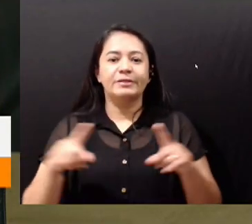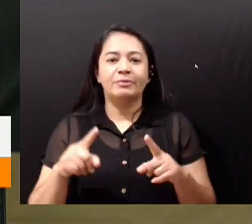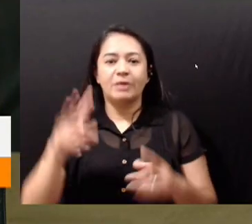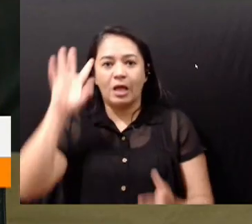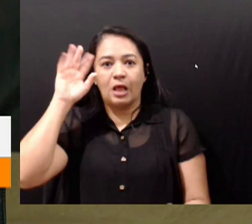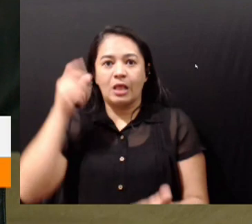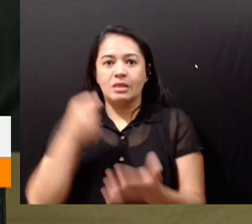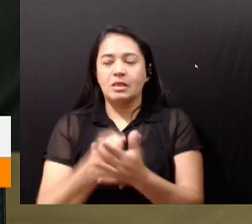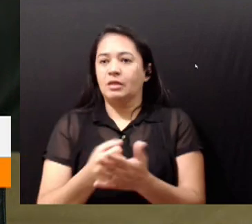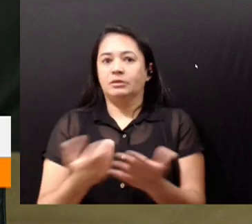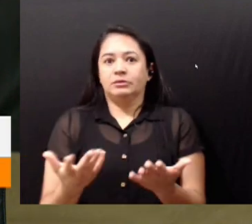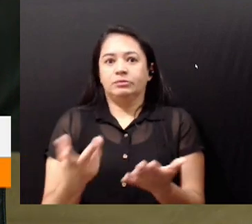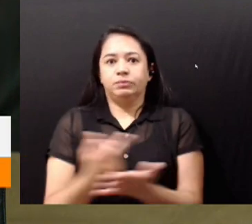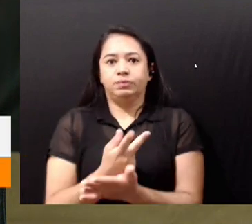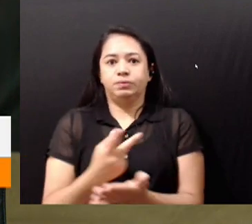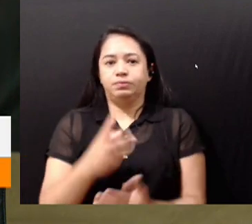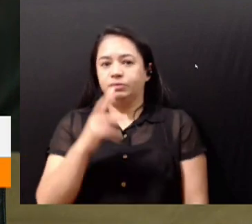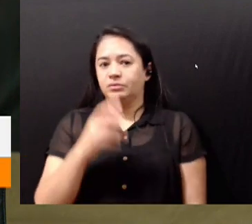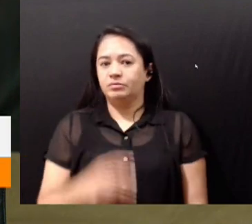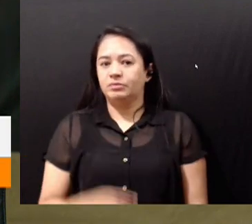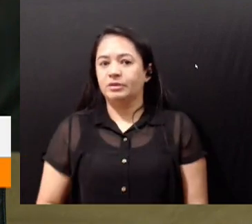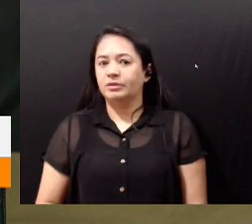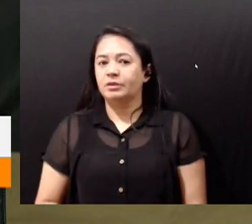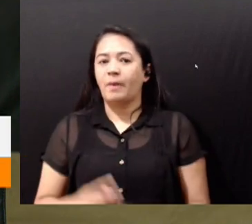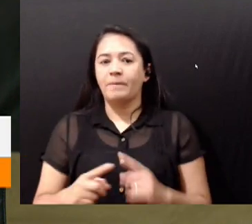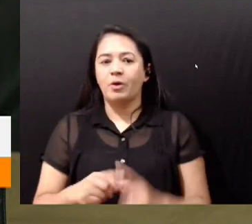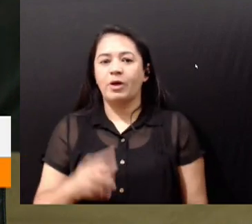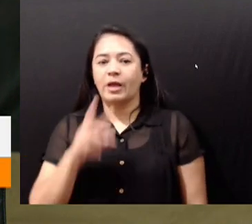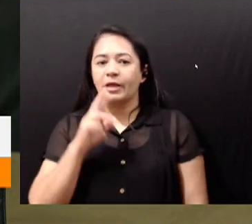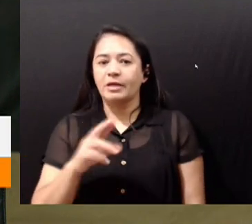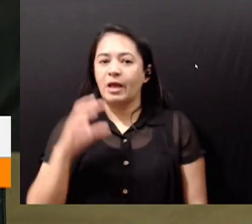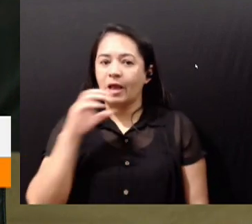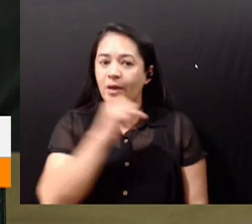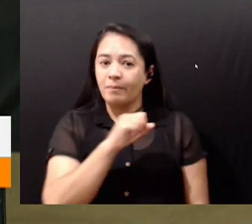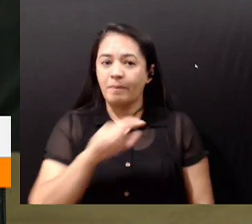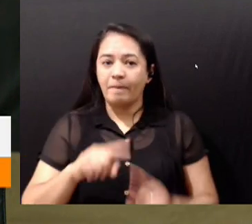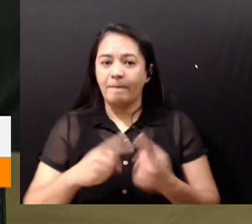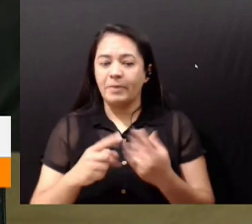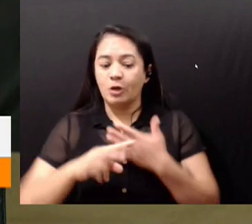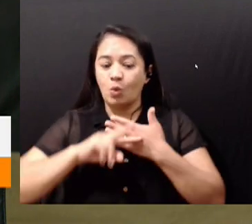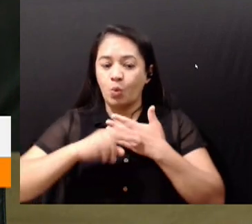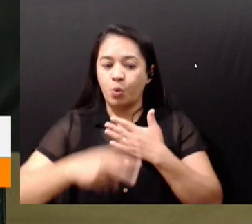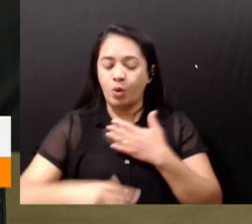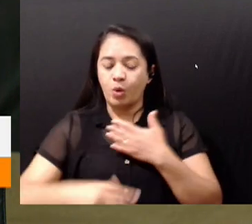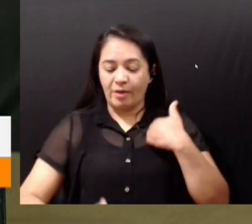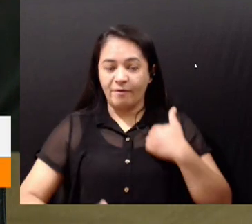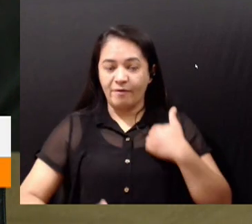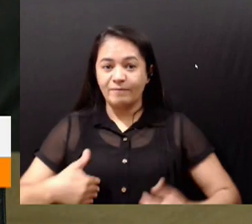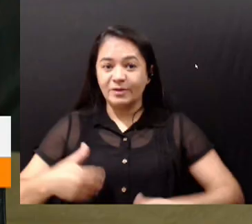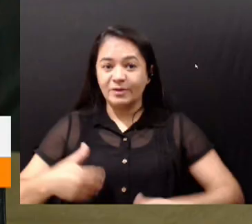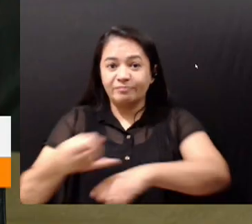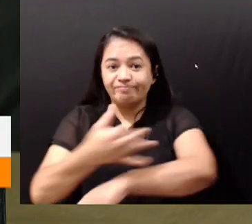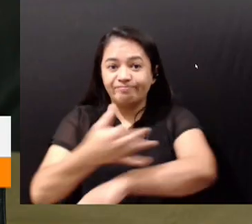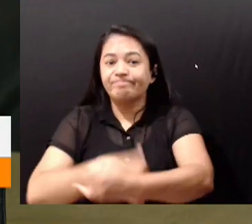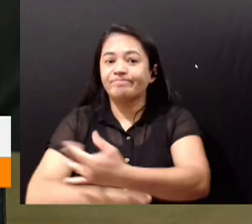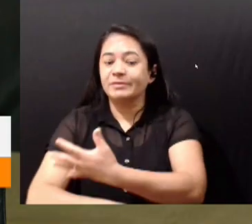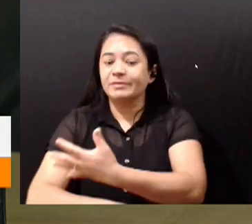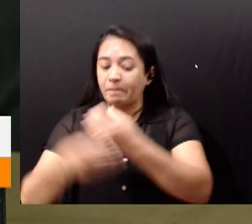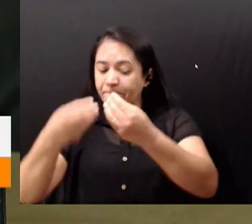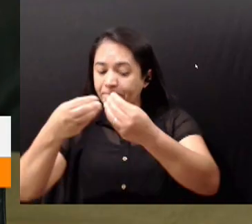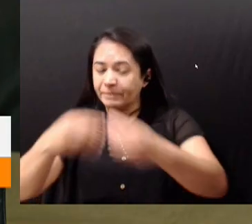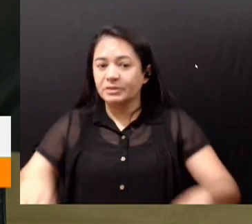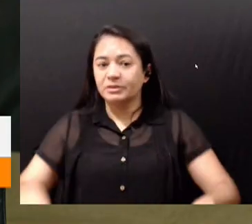que oferecem resultados rápidos, mas geram consequências físicas e emocionais. Quando você vive